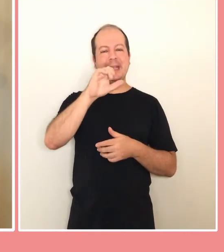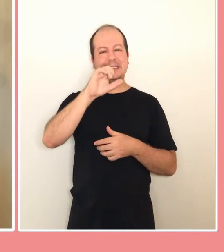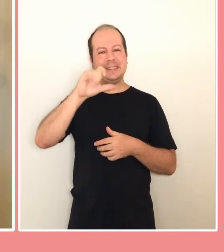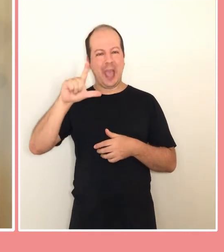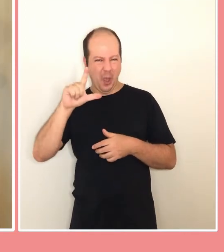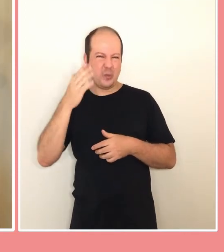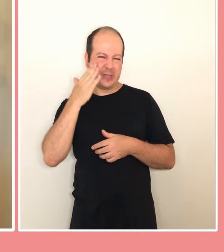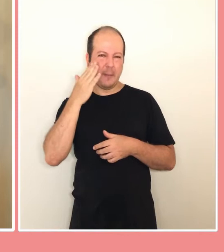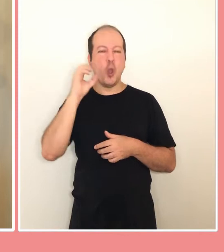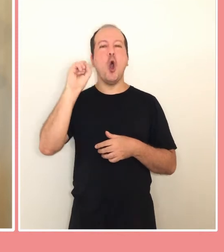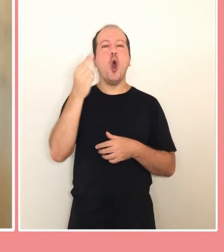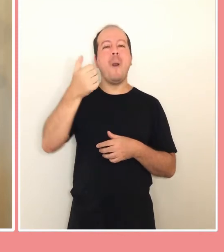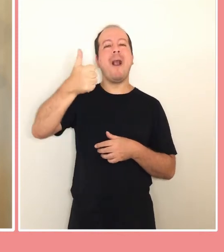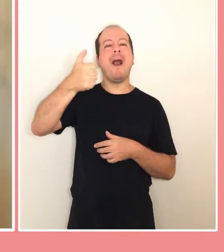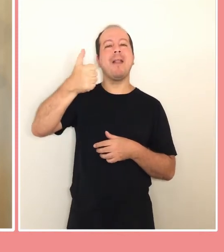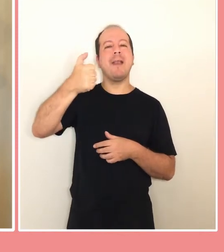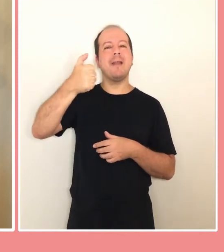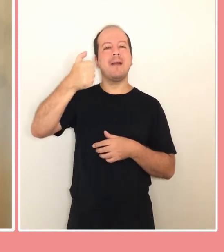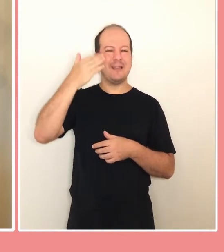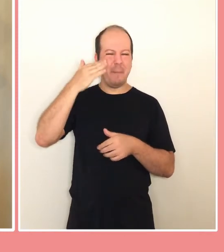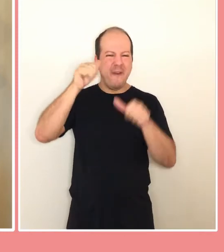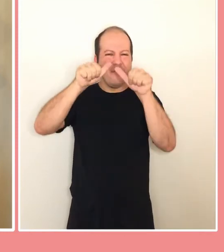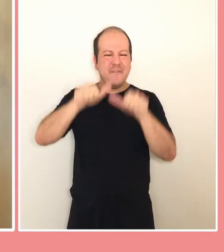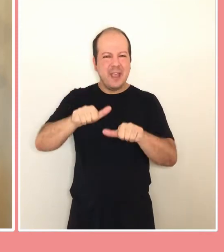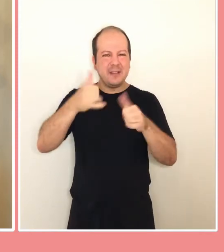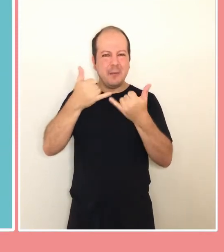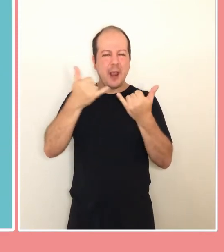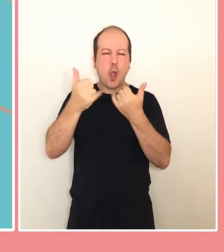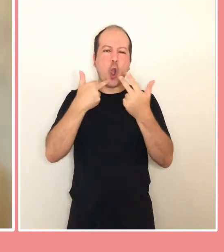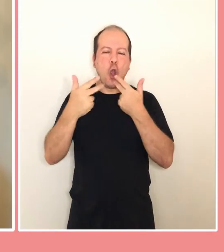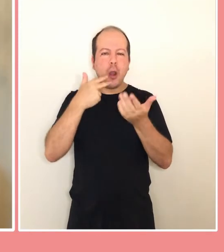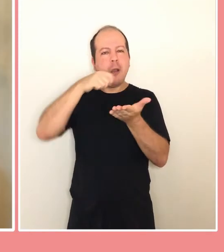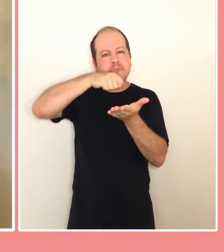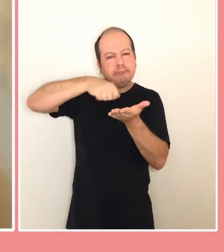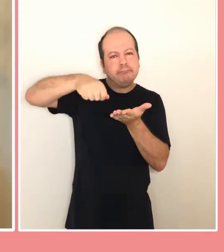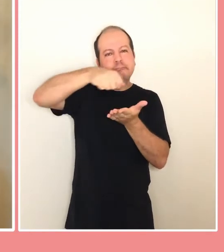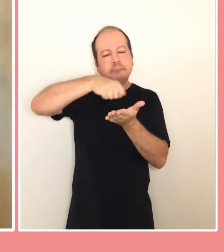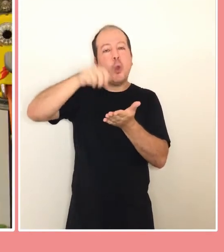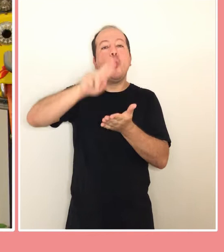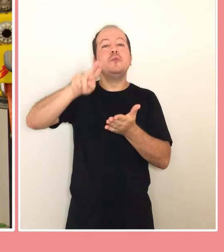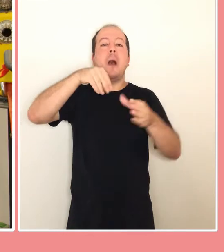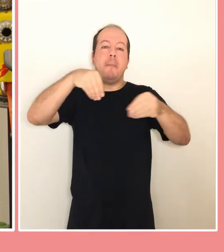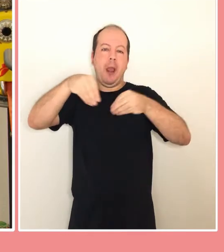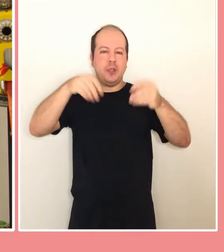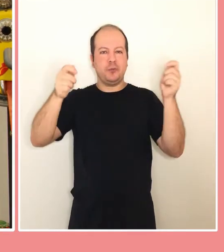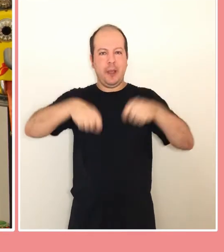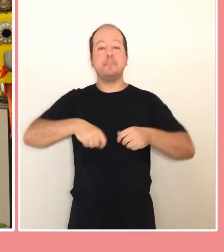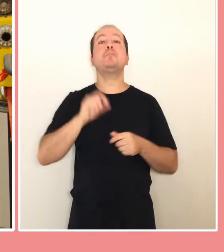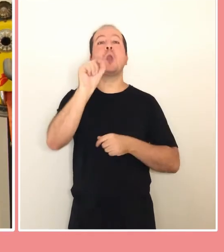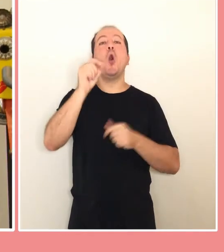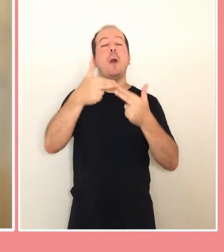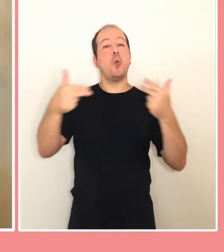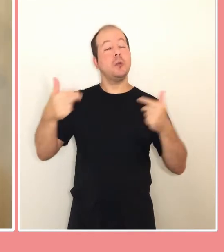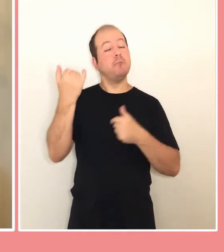pincel atômico ou caneta para CD, que não sai em materiais plásticos. Bom, vamos começar então, hein? Bom, uma coisa importante